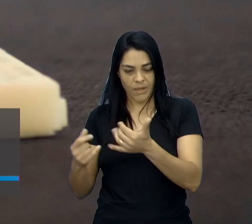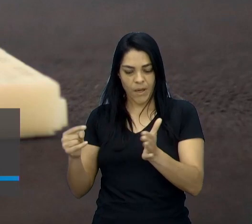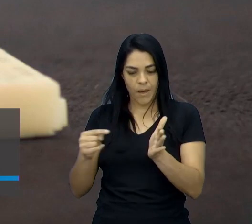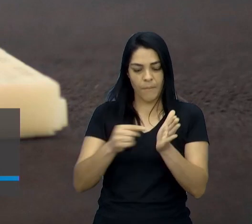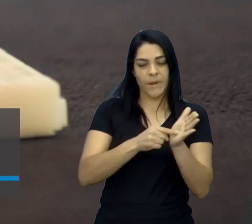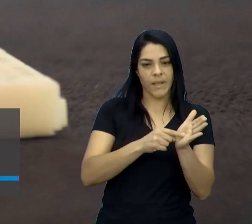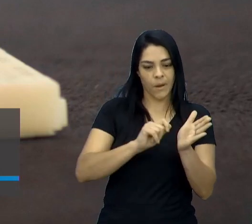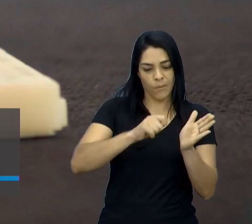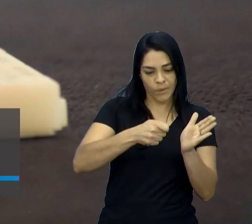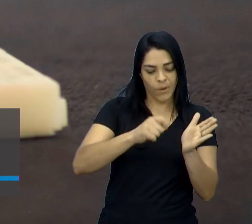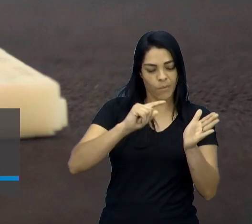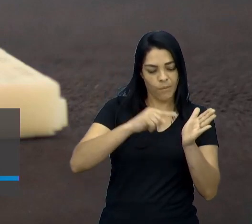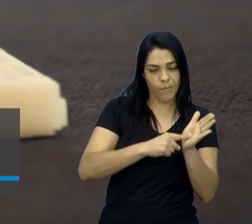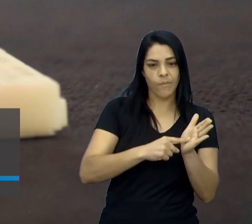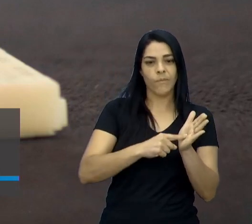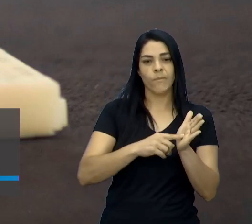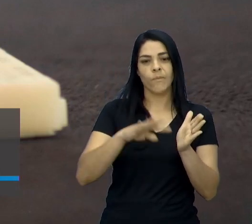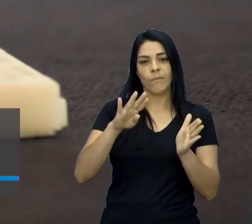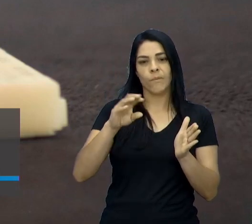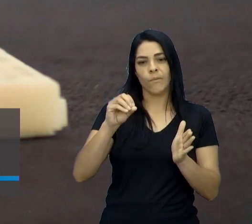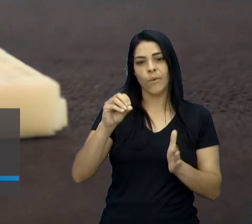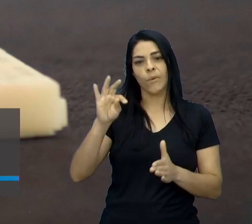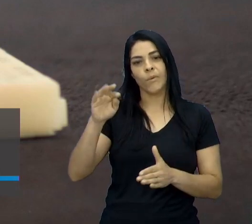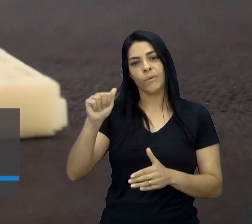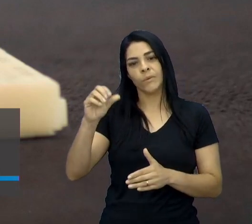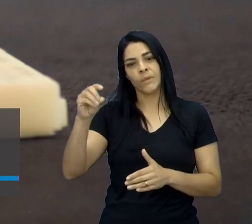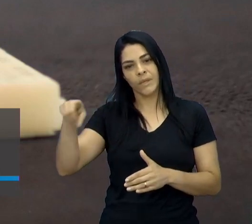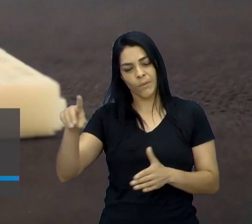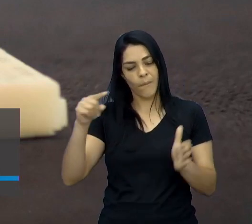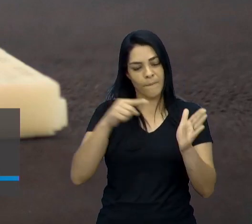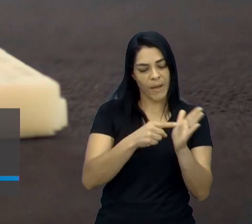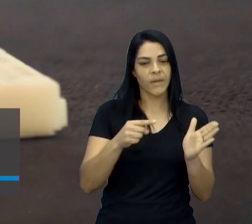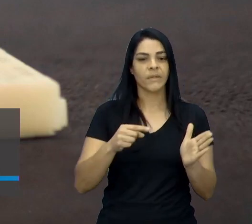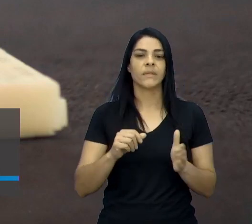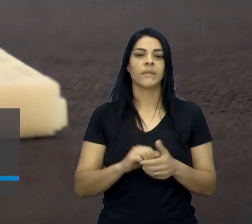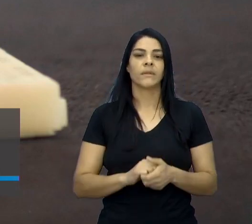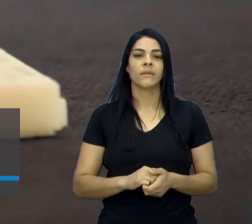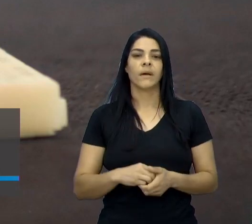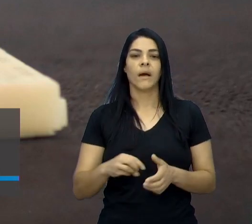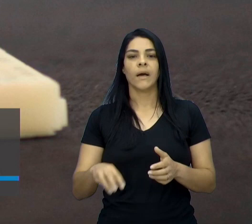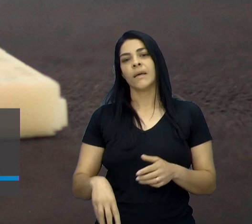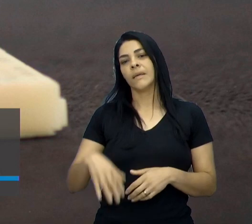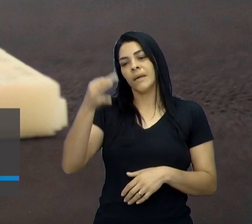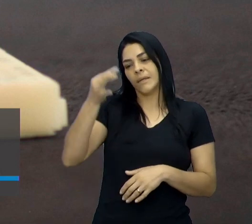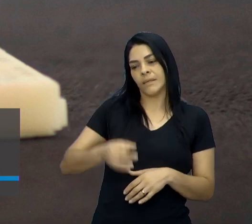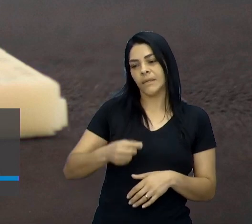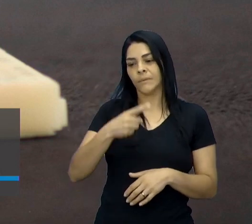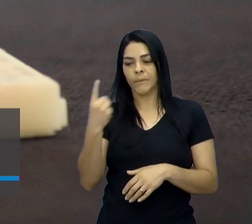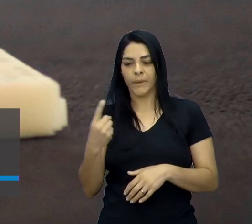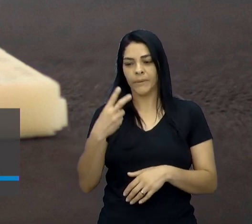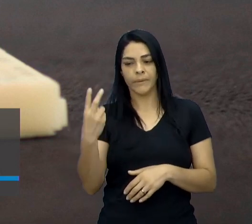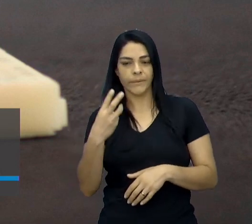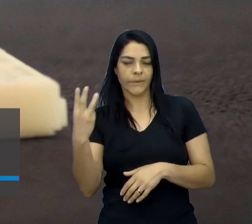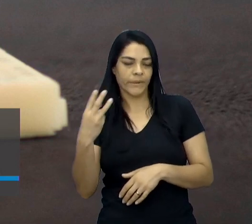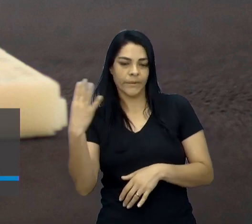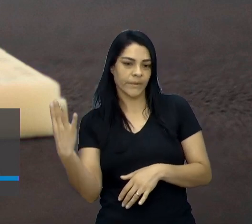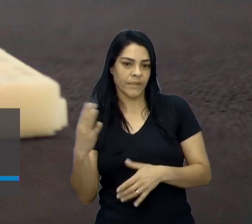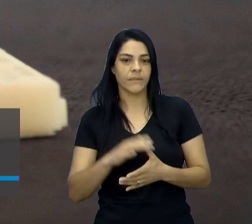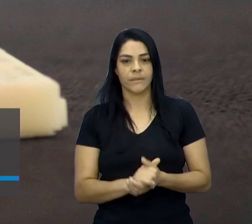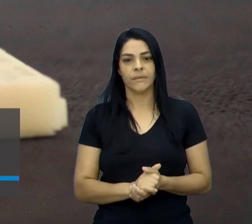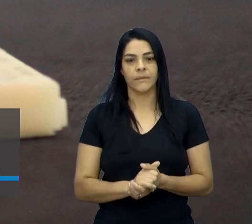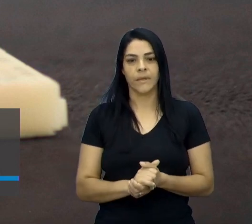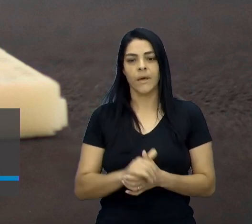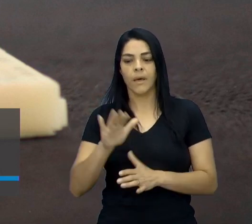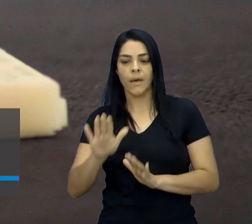ser que você acerte 2 botões e erre o terceiro ou o quarto. Então, isso também a gente vai contar. Tá certo? E eu vou chamar isso de